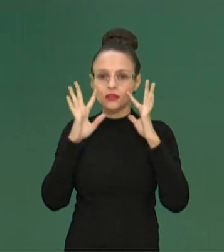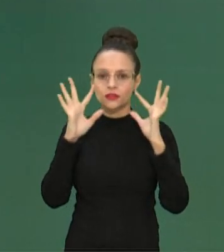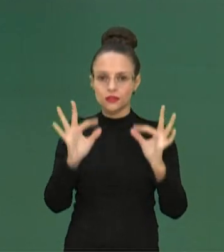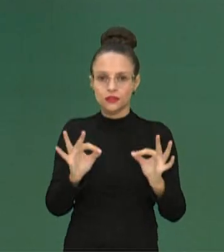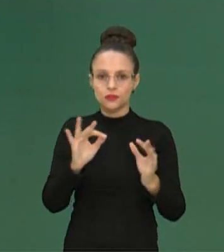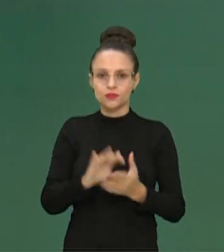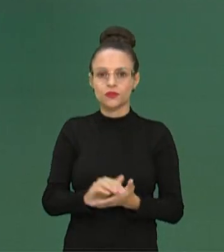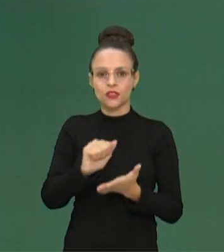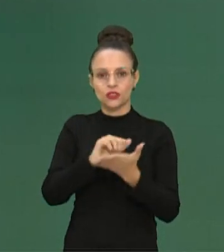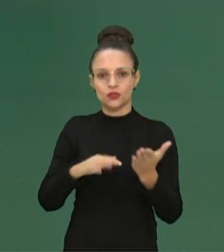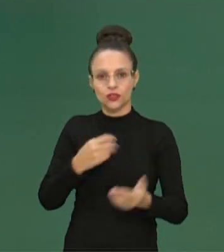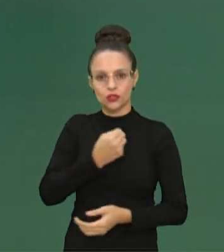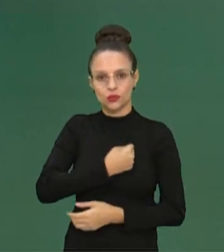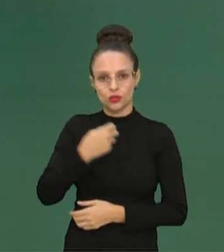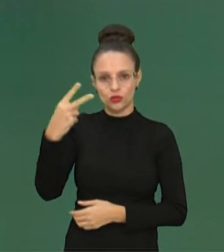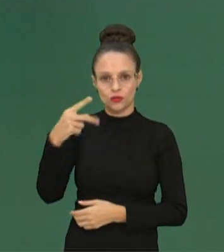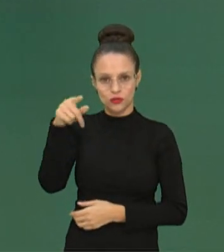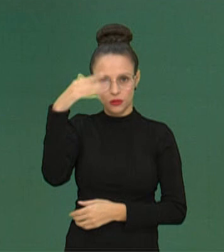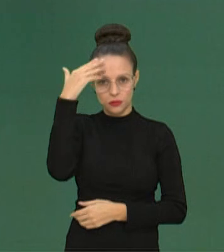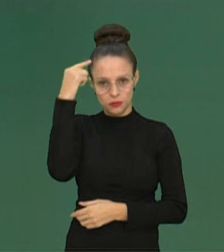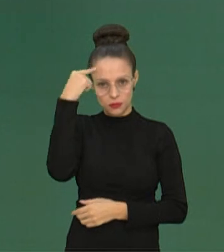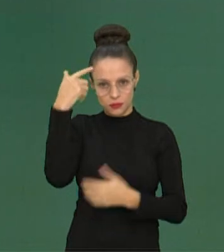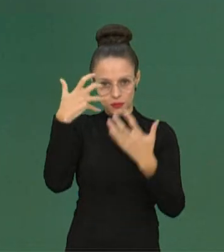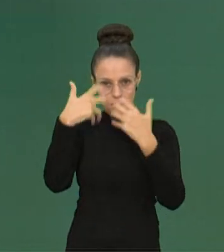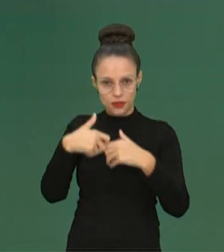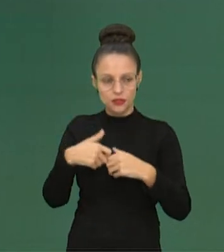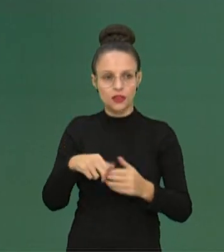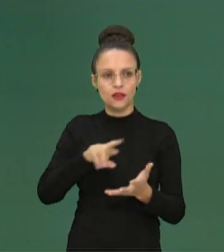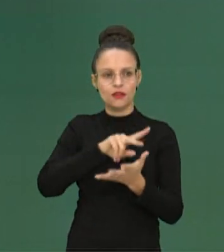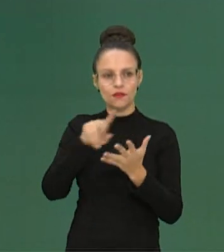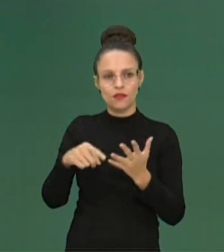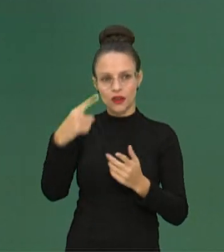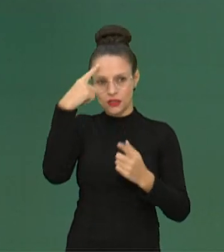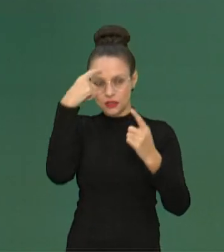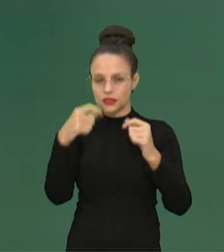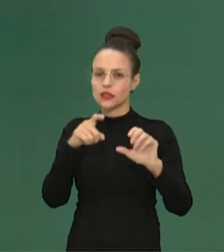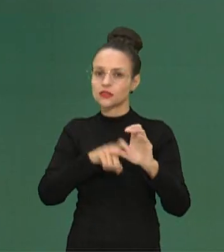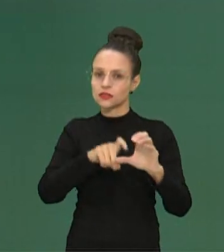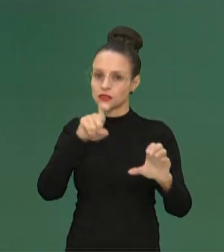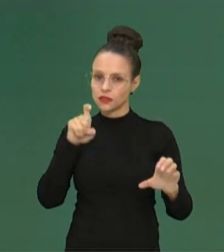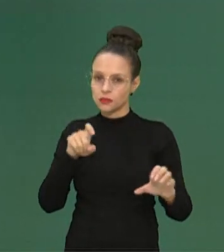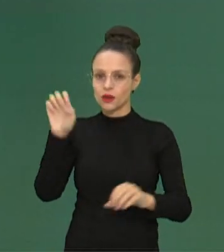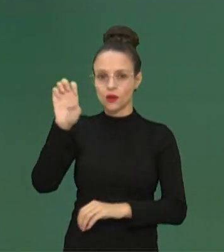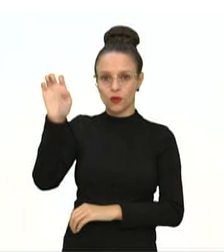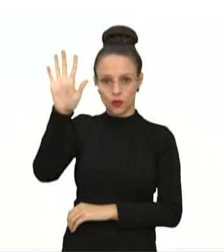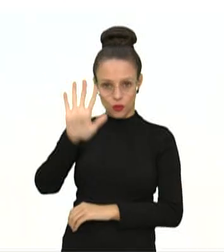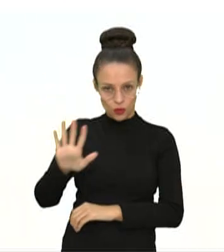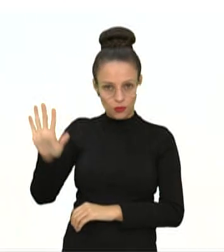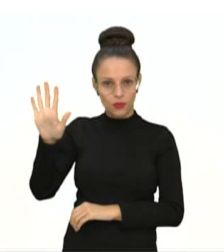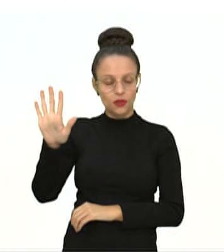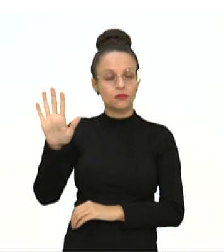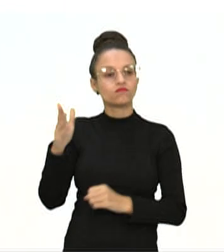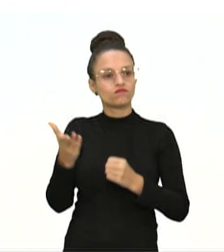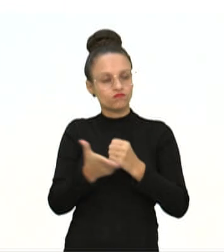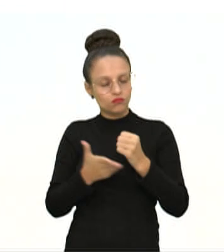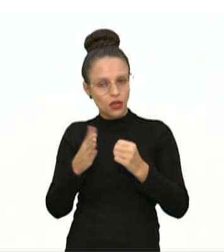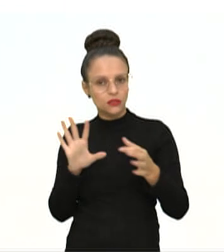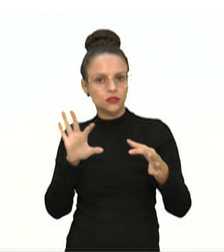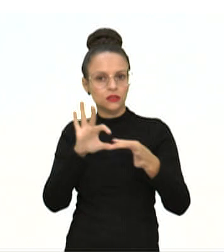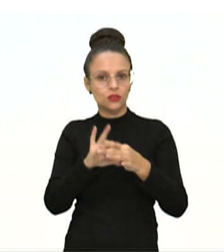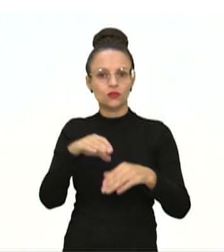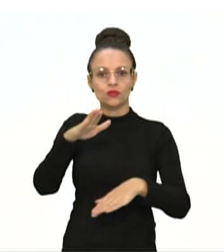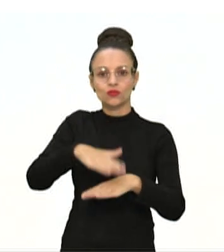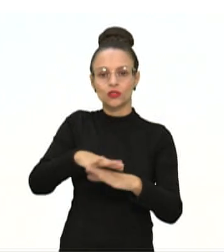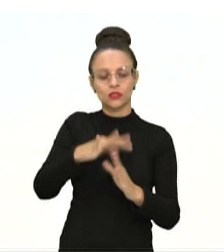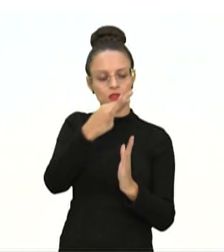então, atividade 2 agora para você pensar. Várias ideias podem descrever o separatismo no continente europeu. Com base nessa afirmação,